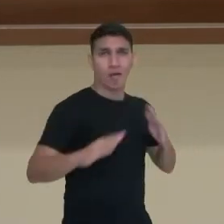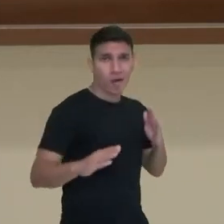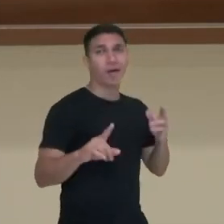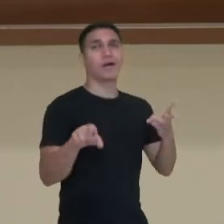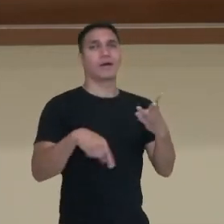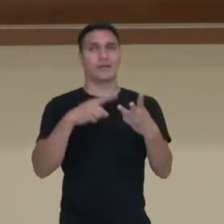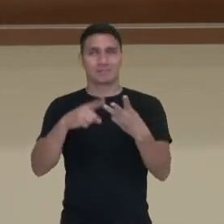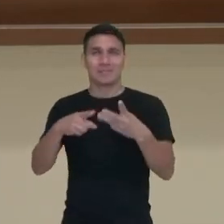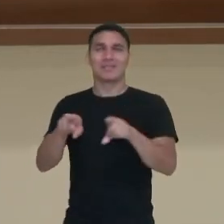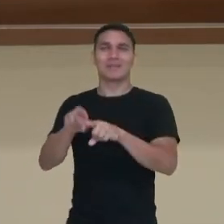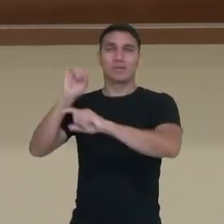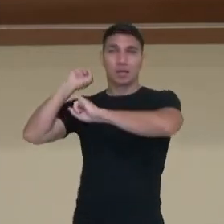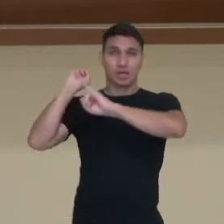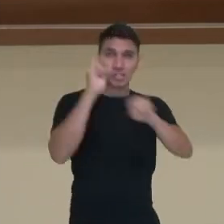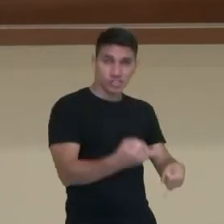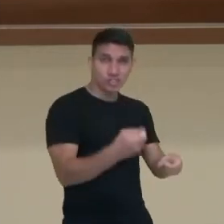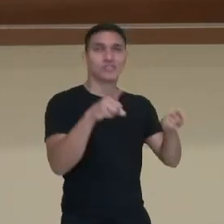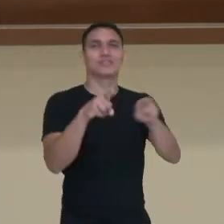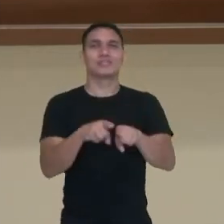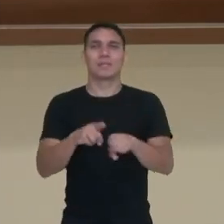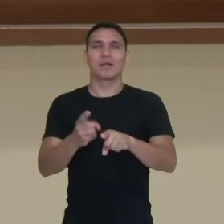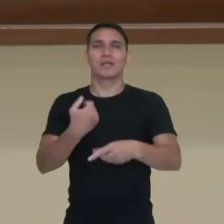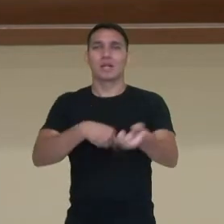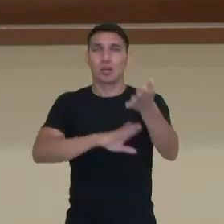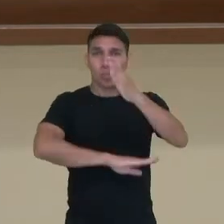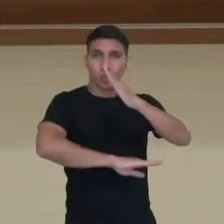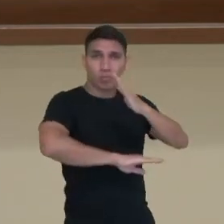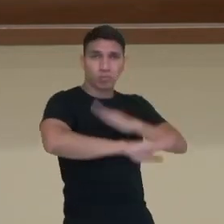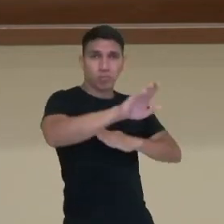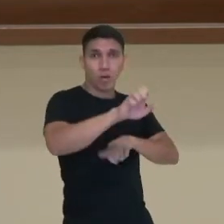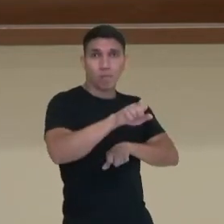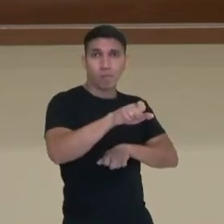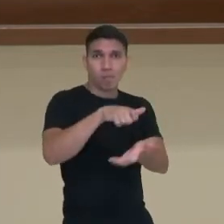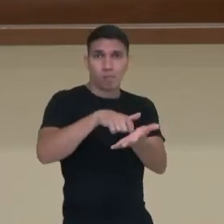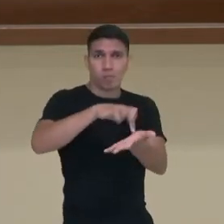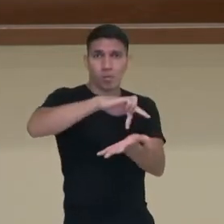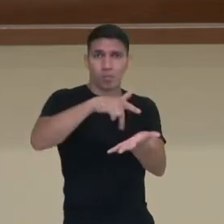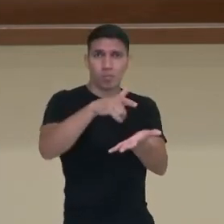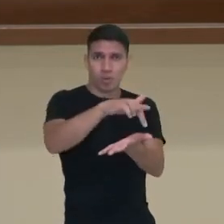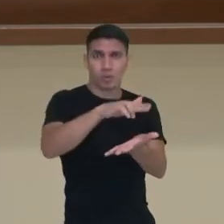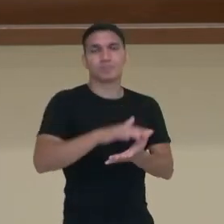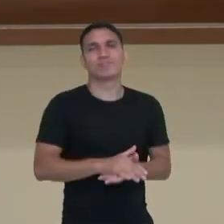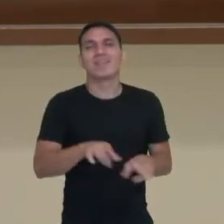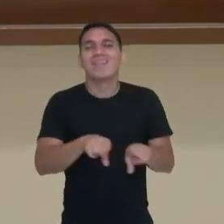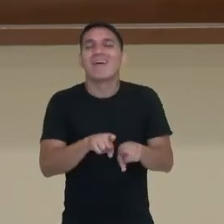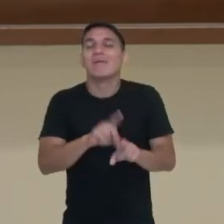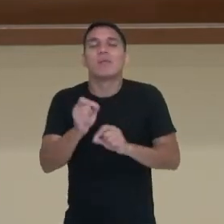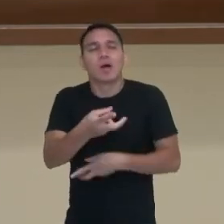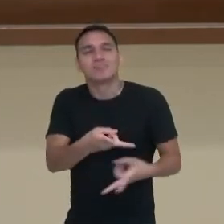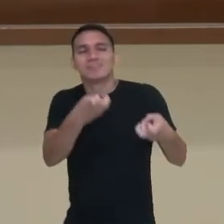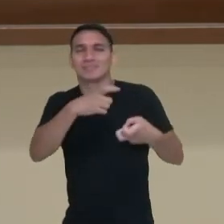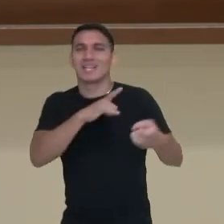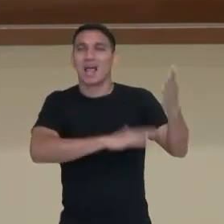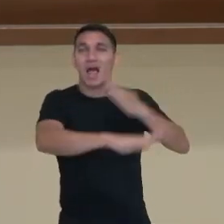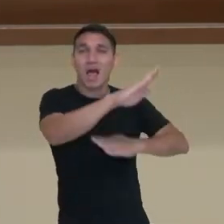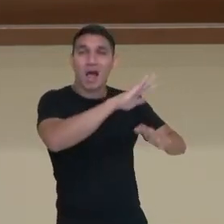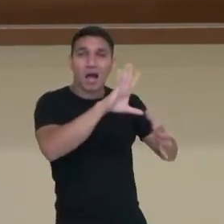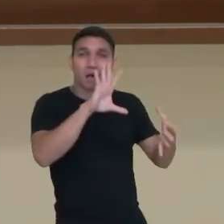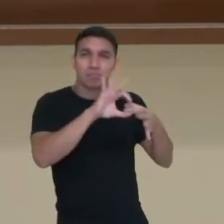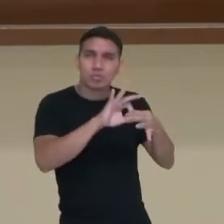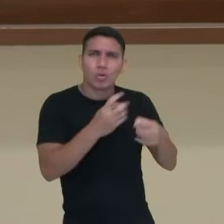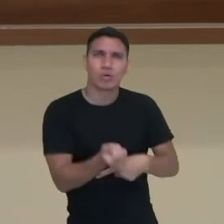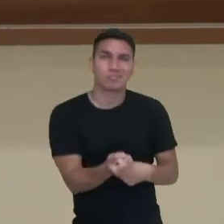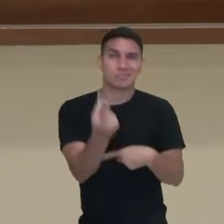o jiu-jitsu, como o muay thai, tá? Então essas são artes marciais que lá na